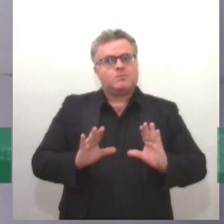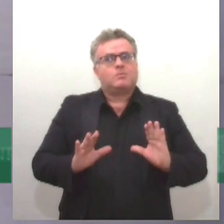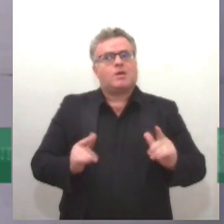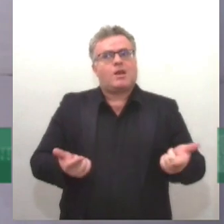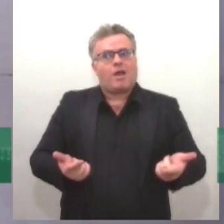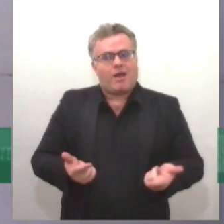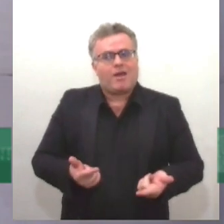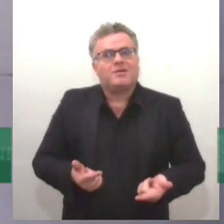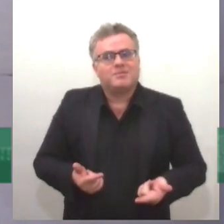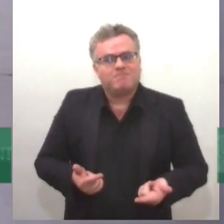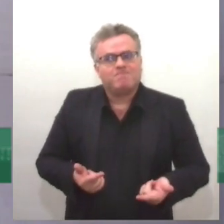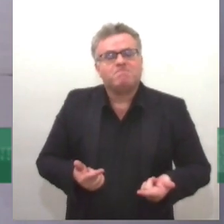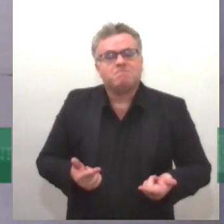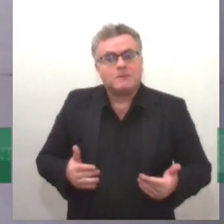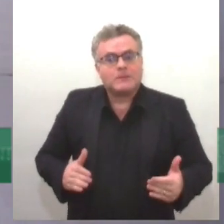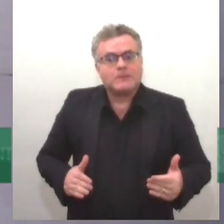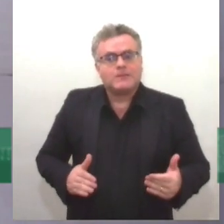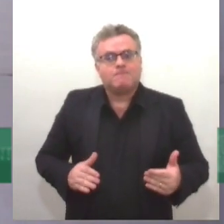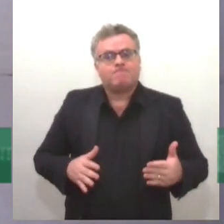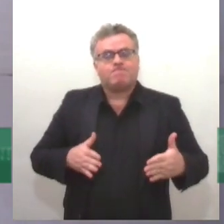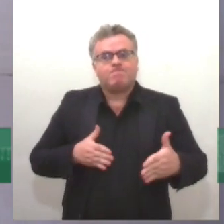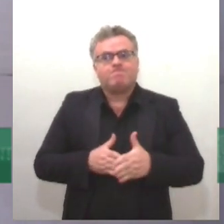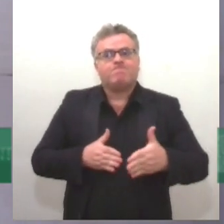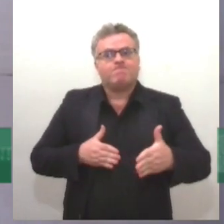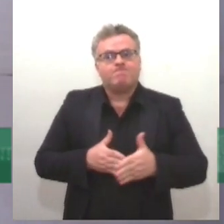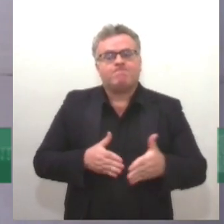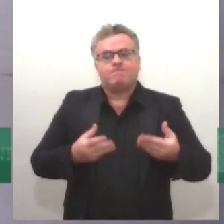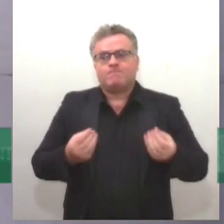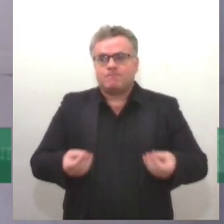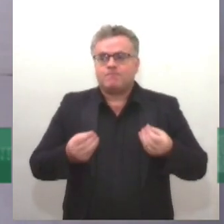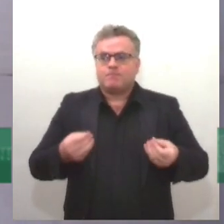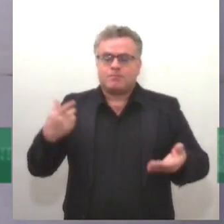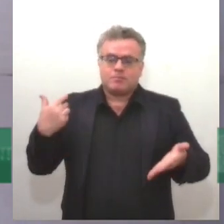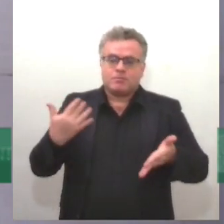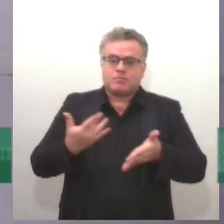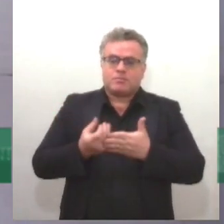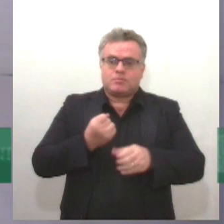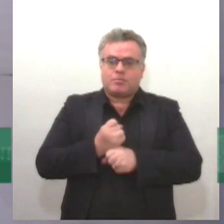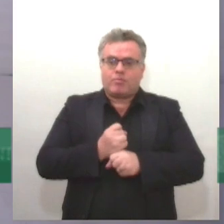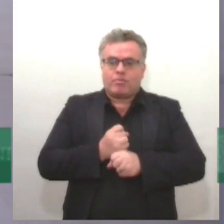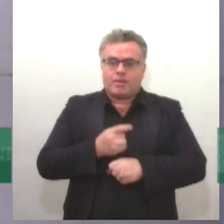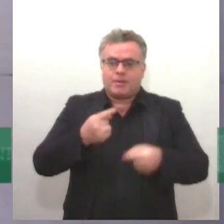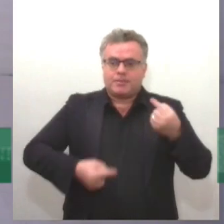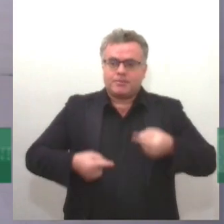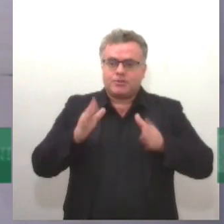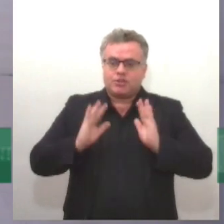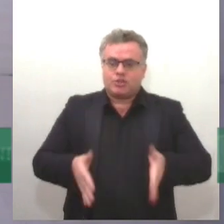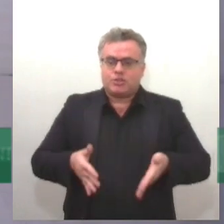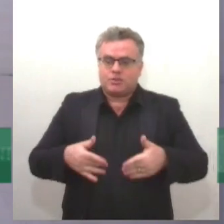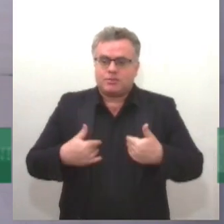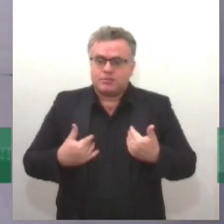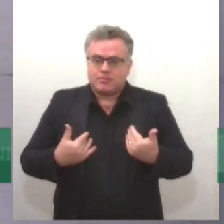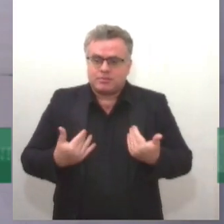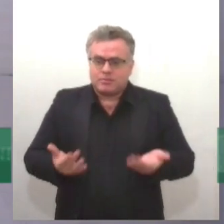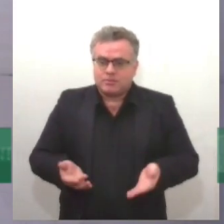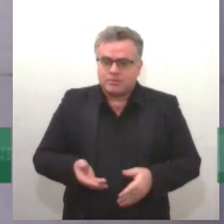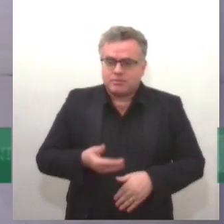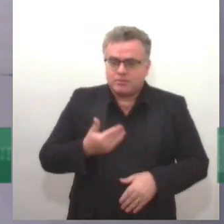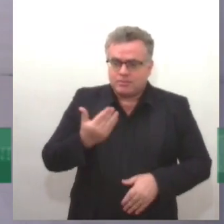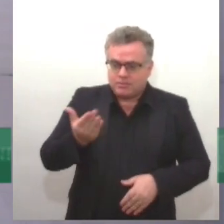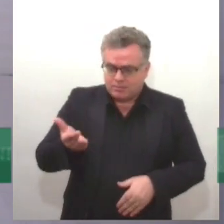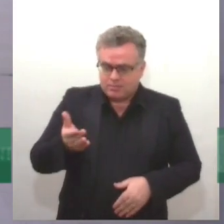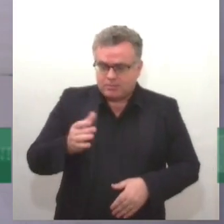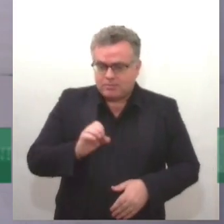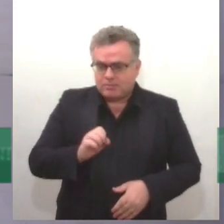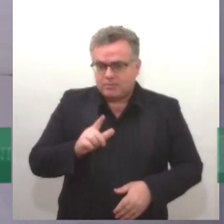né, se repetindo ao longo desses anos no país. Vamos, Selene. Eu